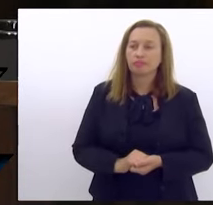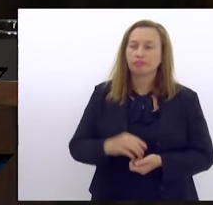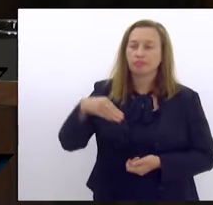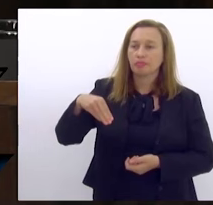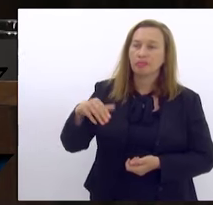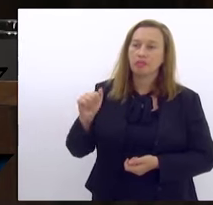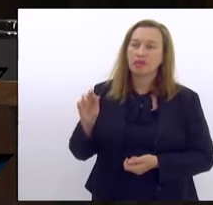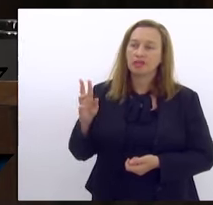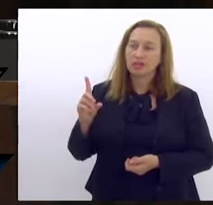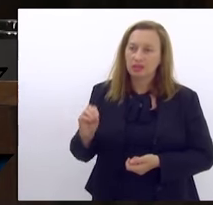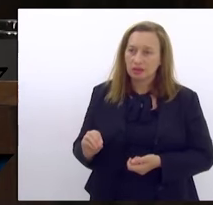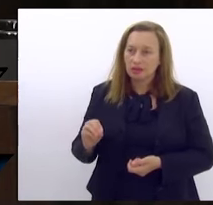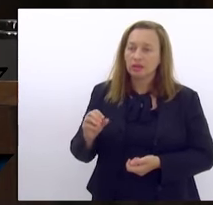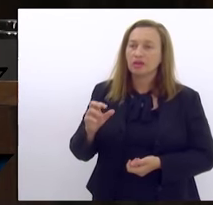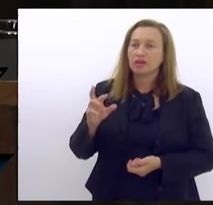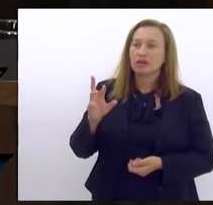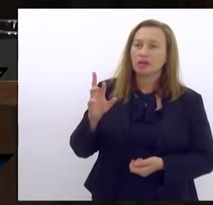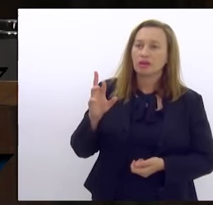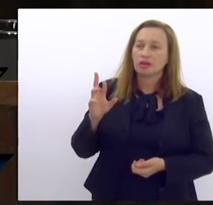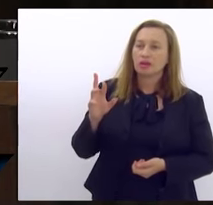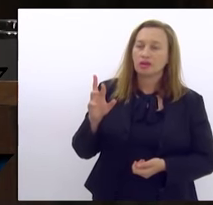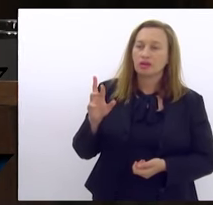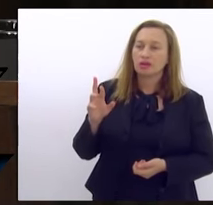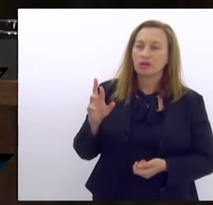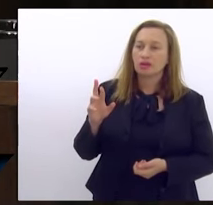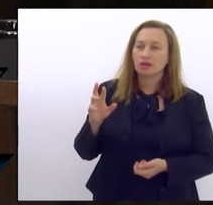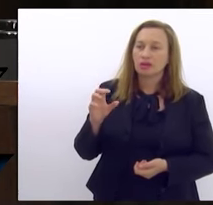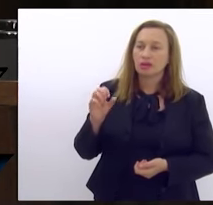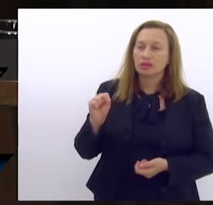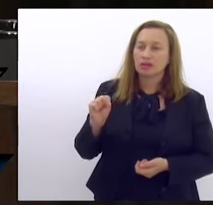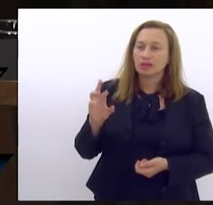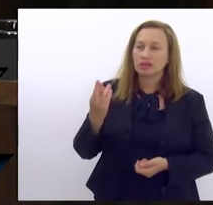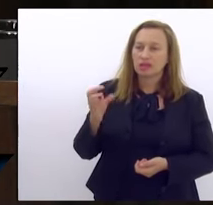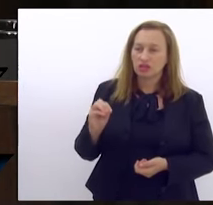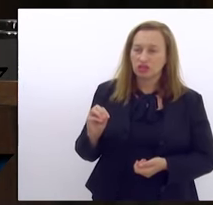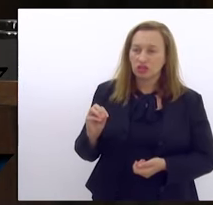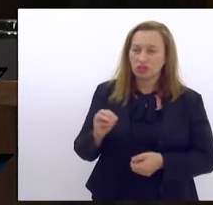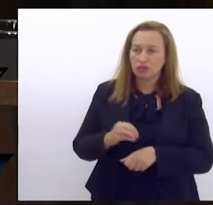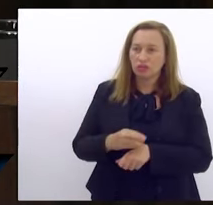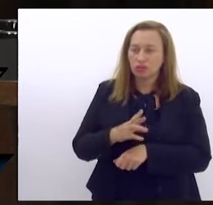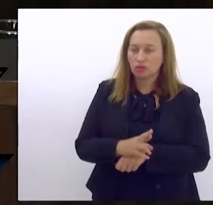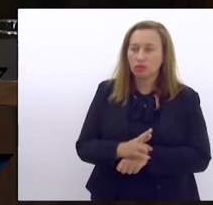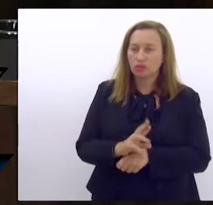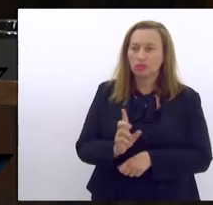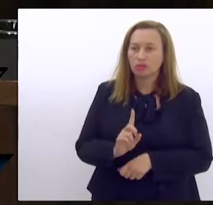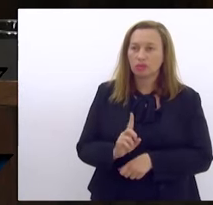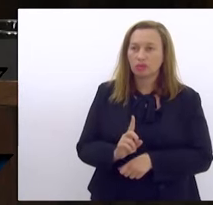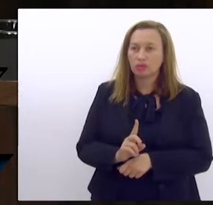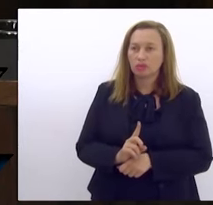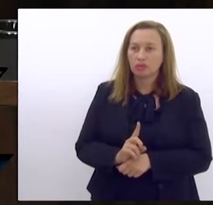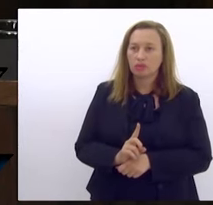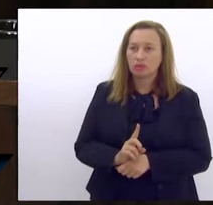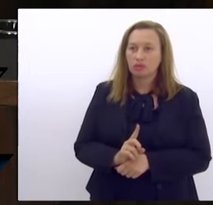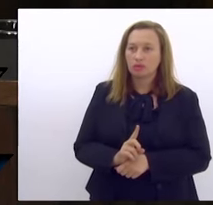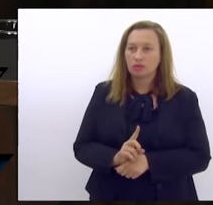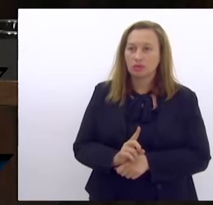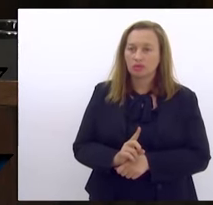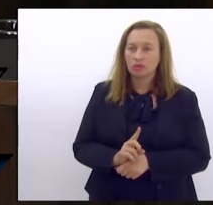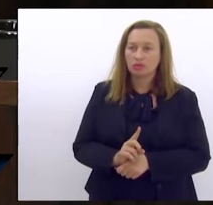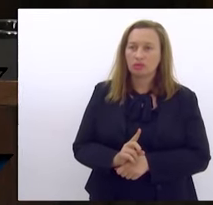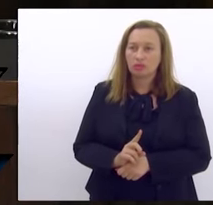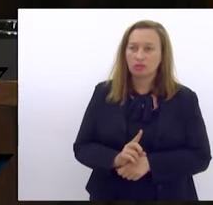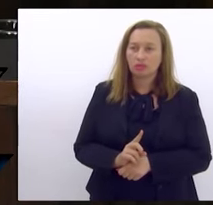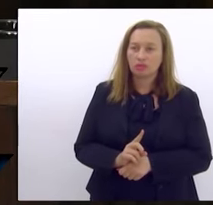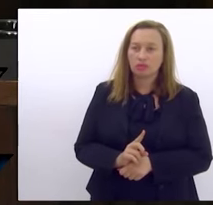Macedo, Renata, Sérgio, doutor Serginho, não, Renata